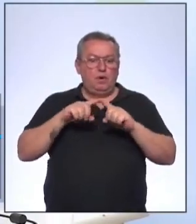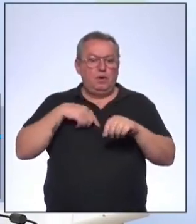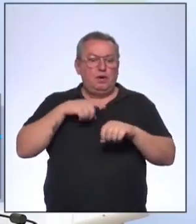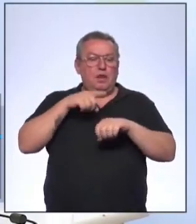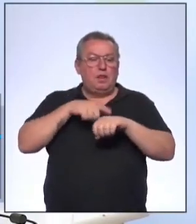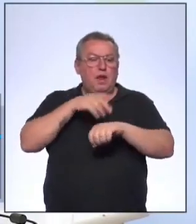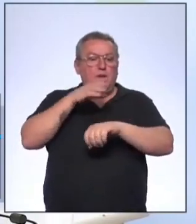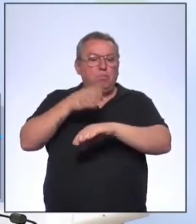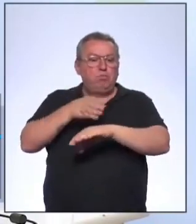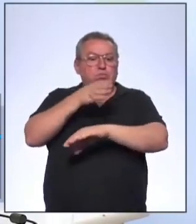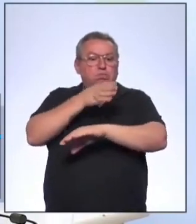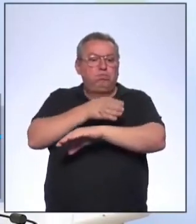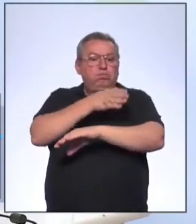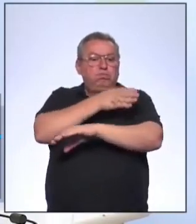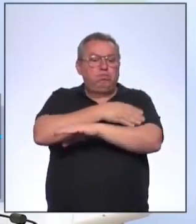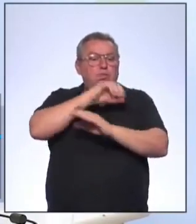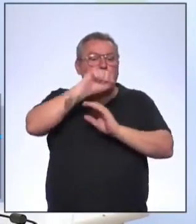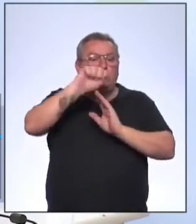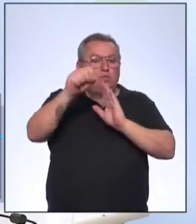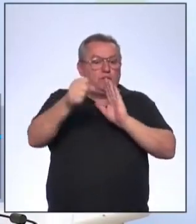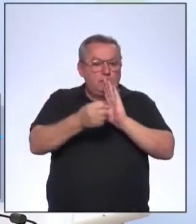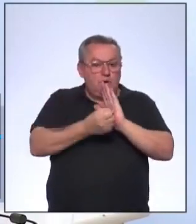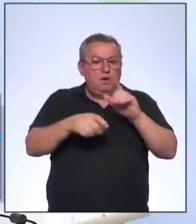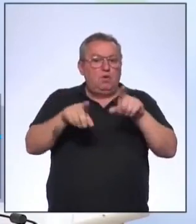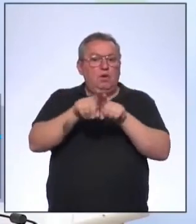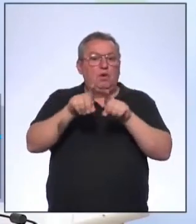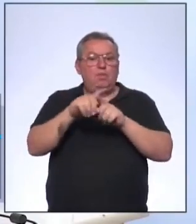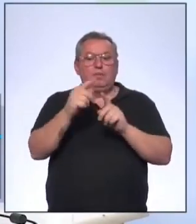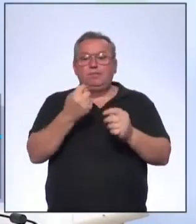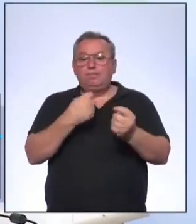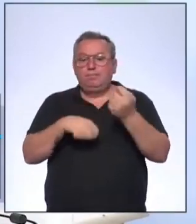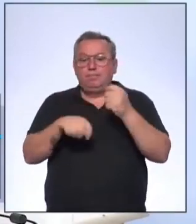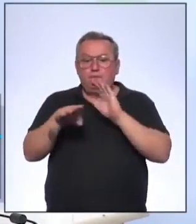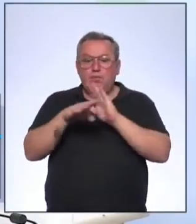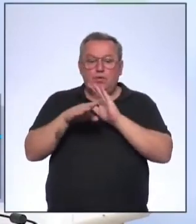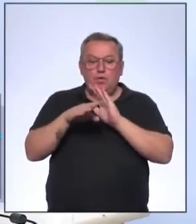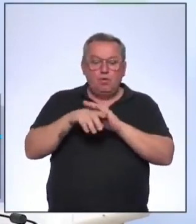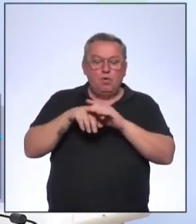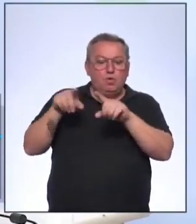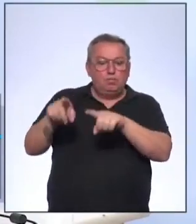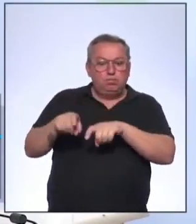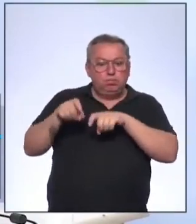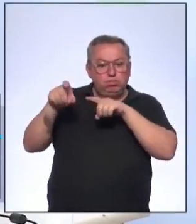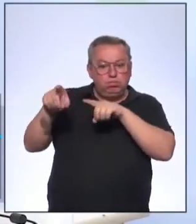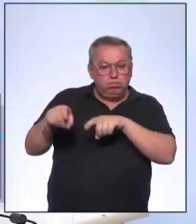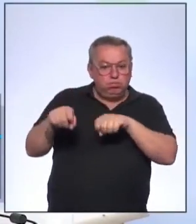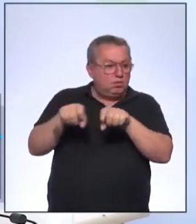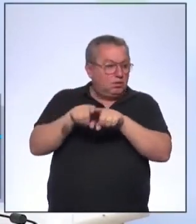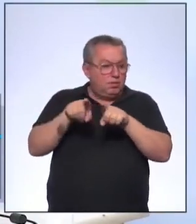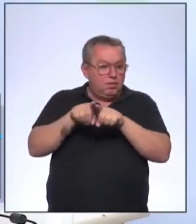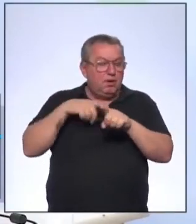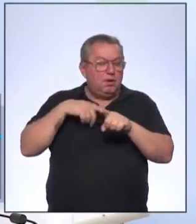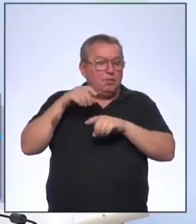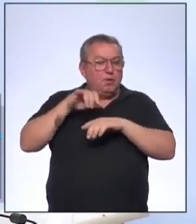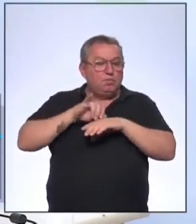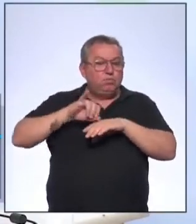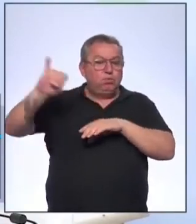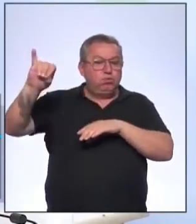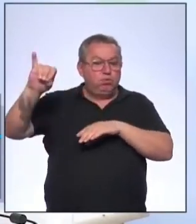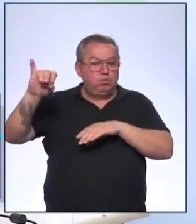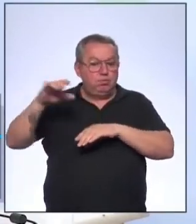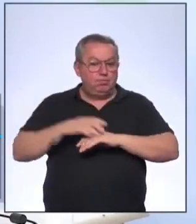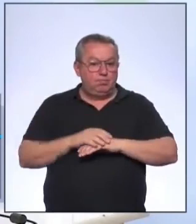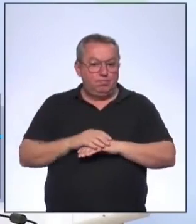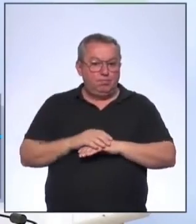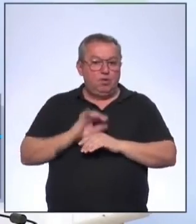que trafegaram aí nos séculos e as economias que vieram, né, com monoculturas e principalmente para exportação. Só